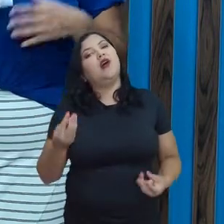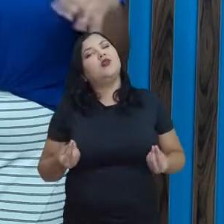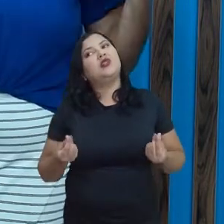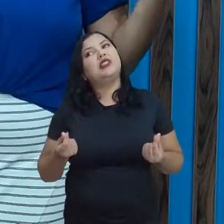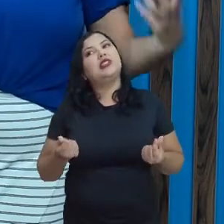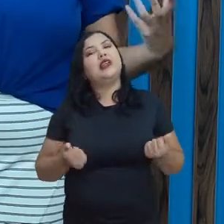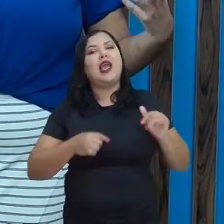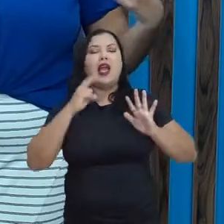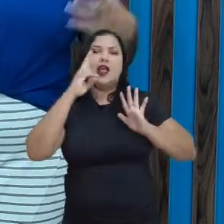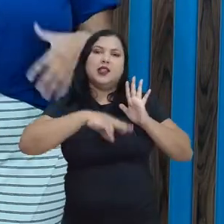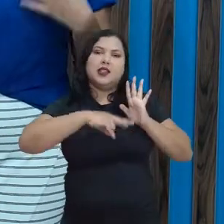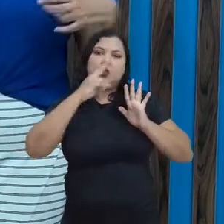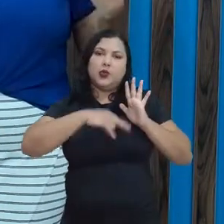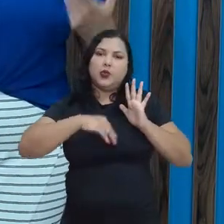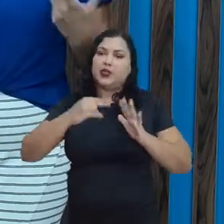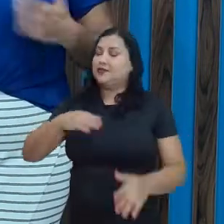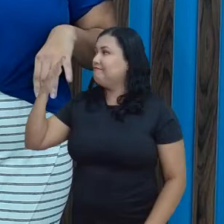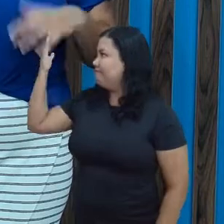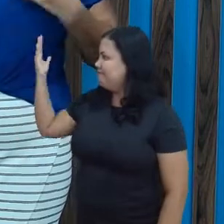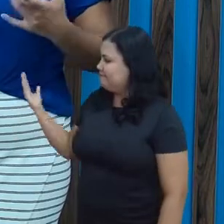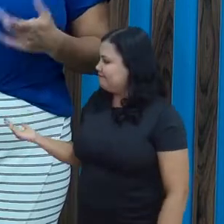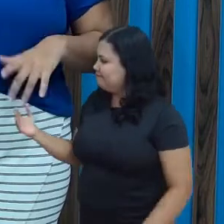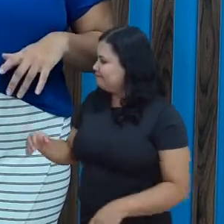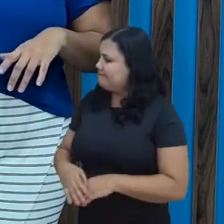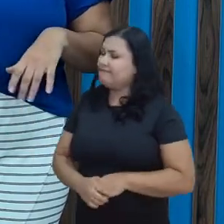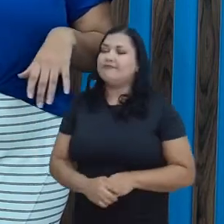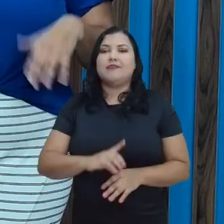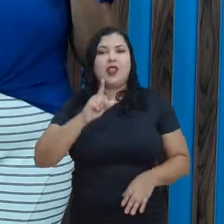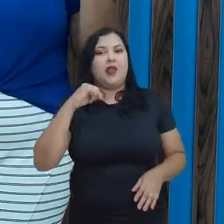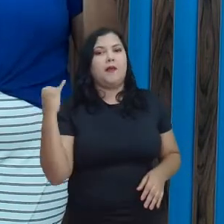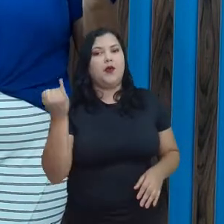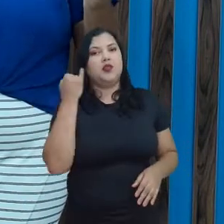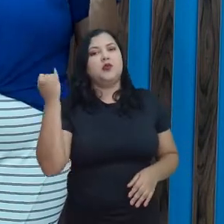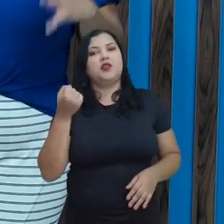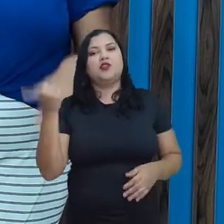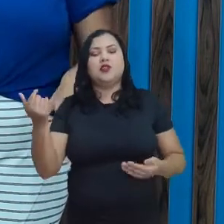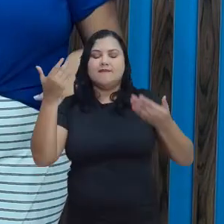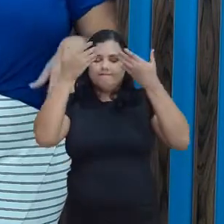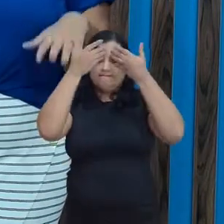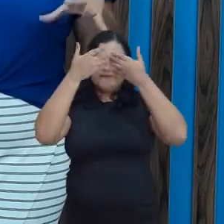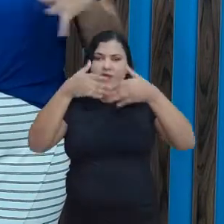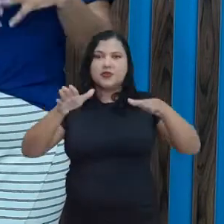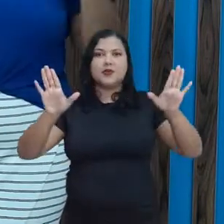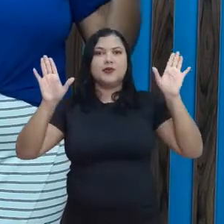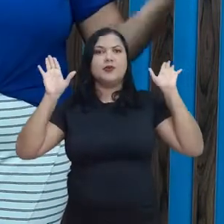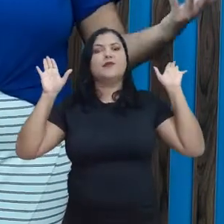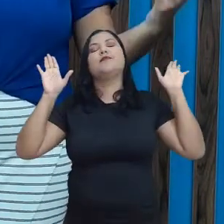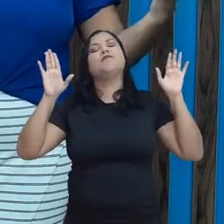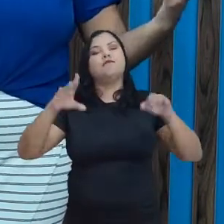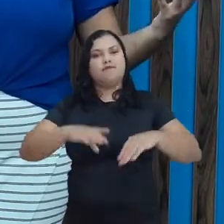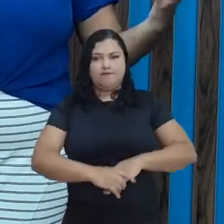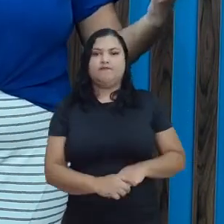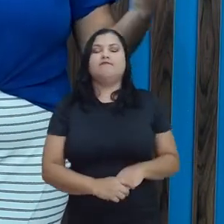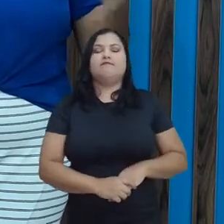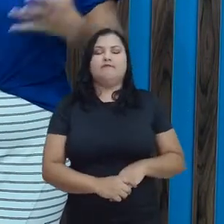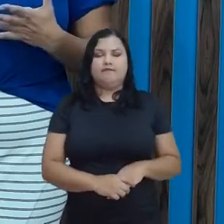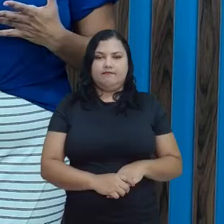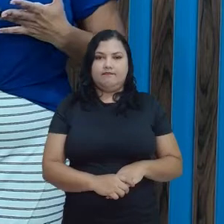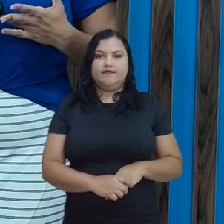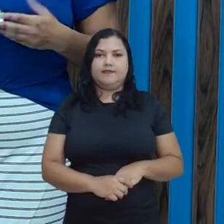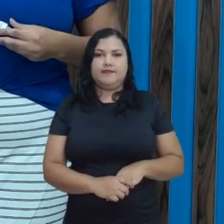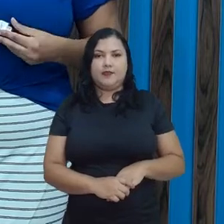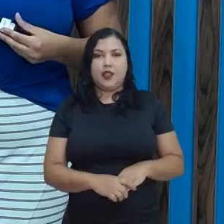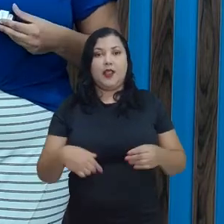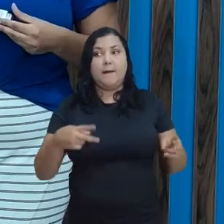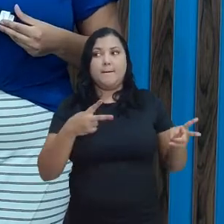a leitura desse diário dela é essencial para que a gente abra alguns olhos, a gente amplie as nossas percepções